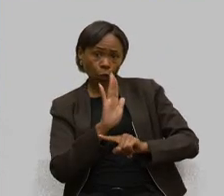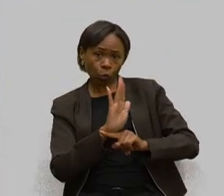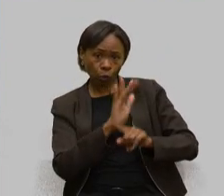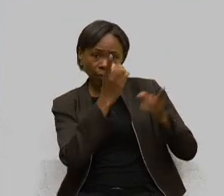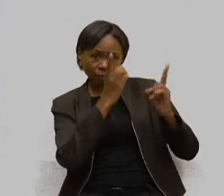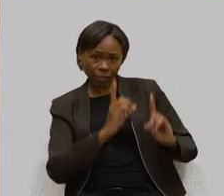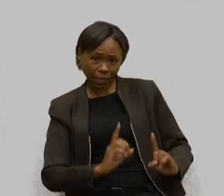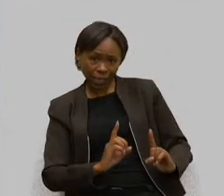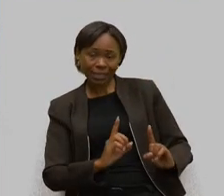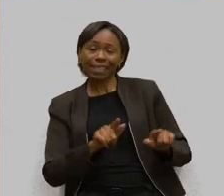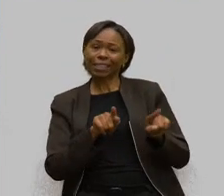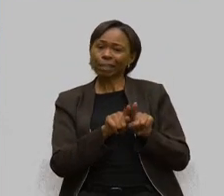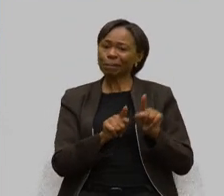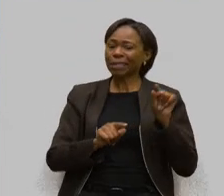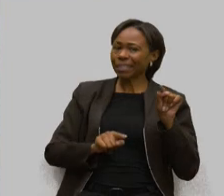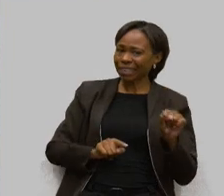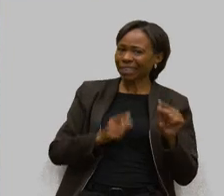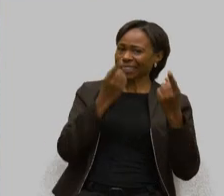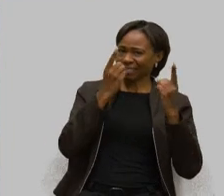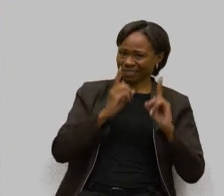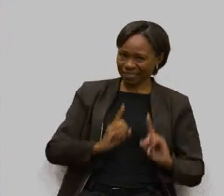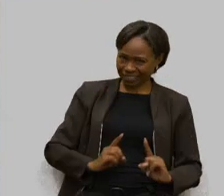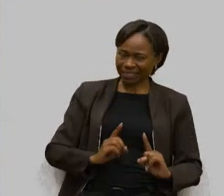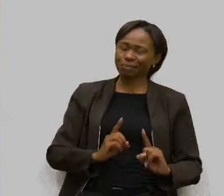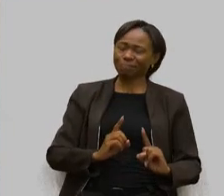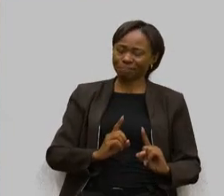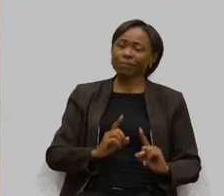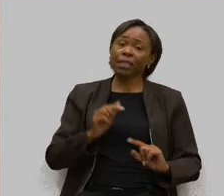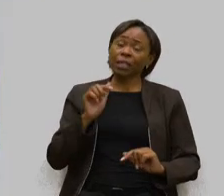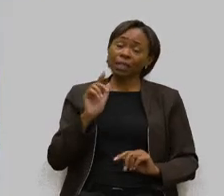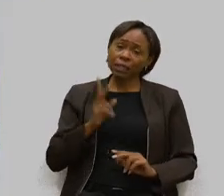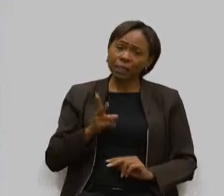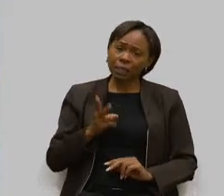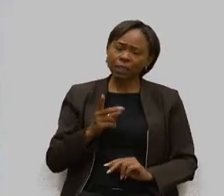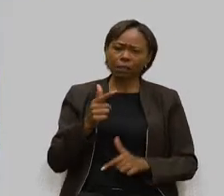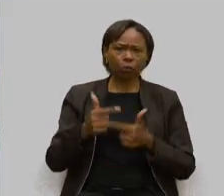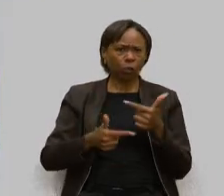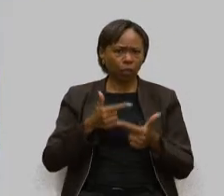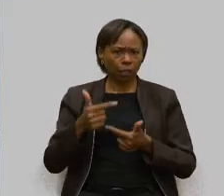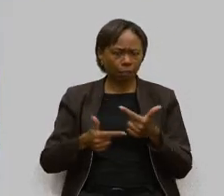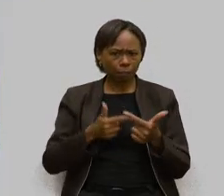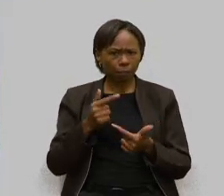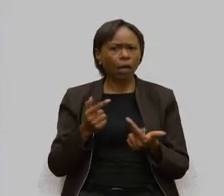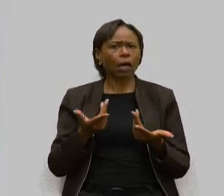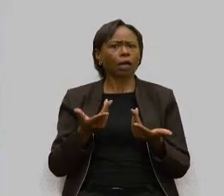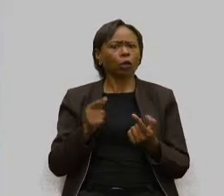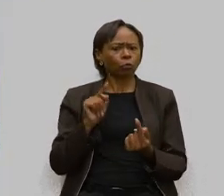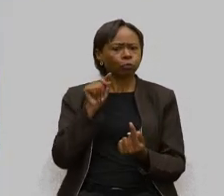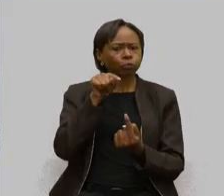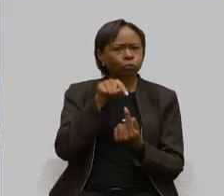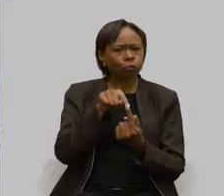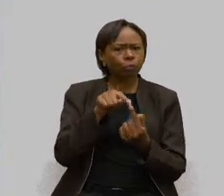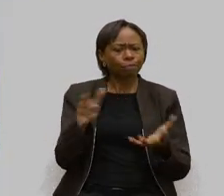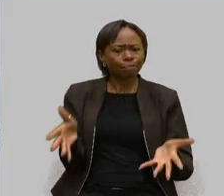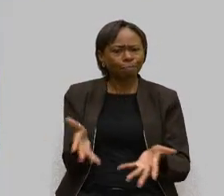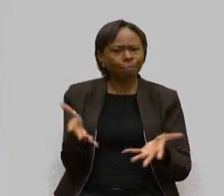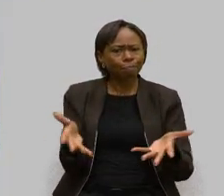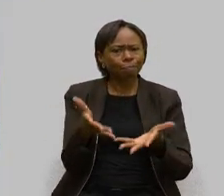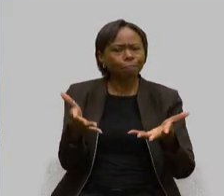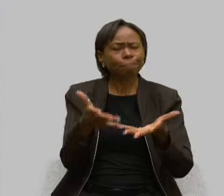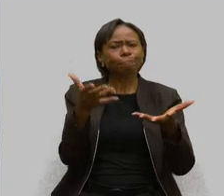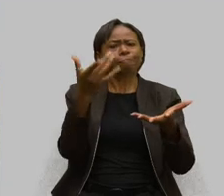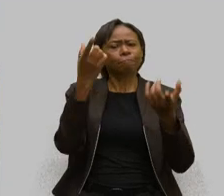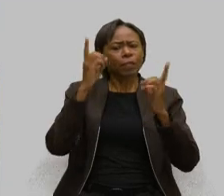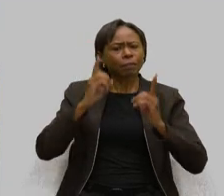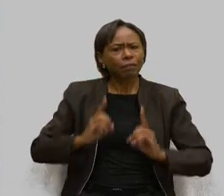então toda vez que nós temos um trabalho nesse sentido tentando recuperar pessoas com deficiência tentando incluir essas